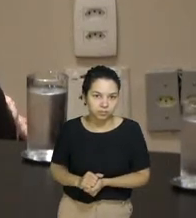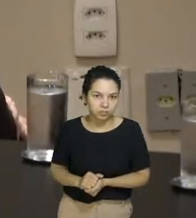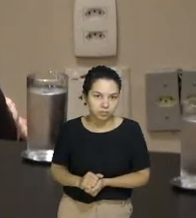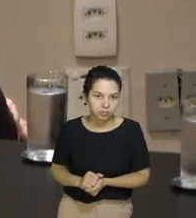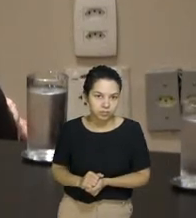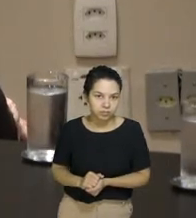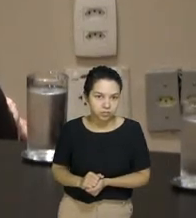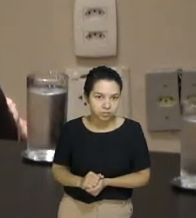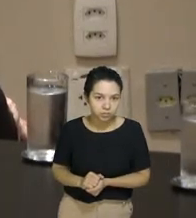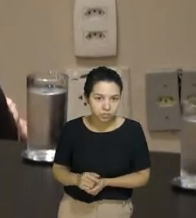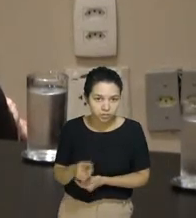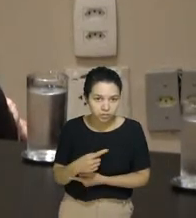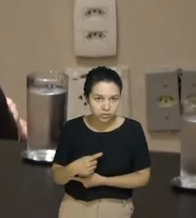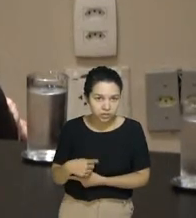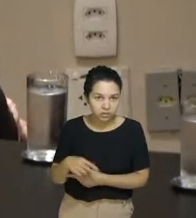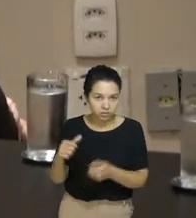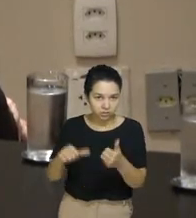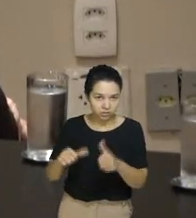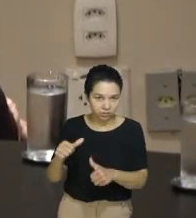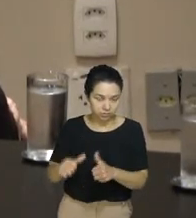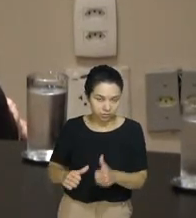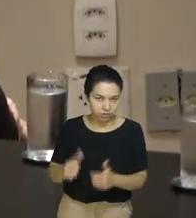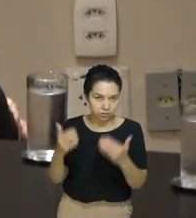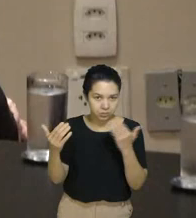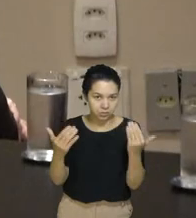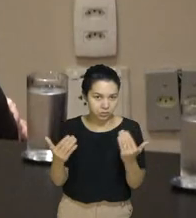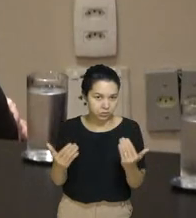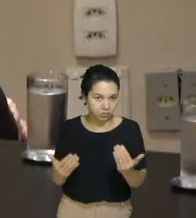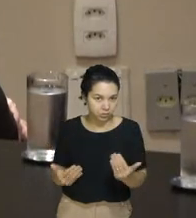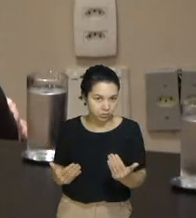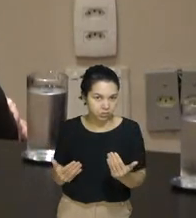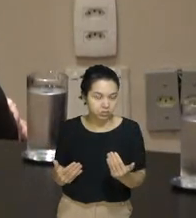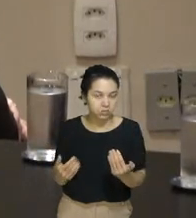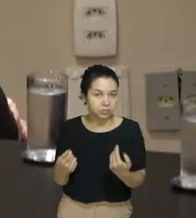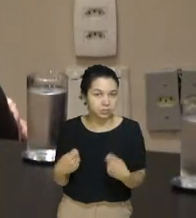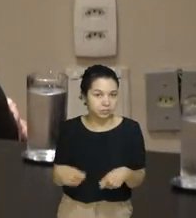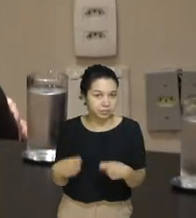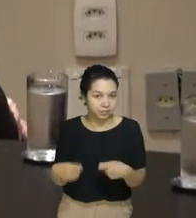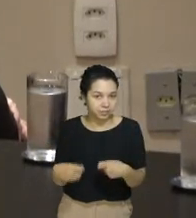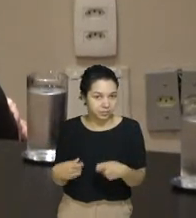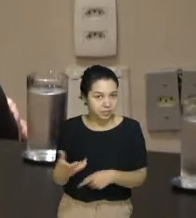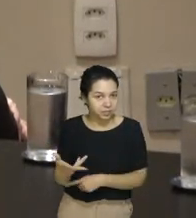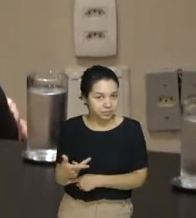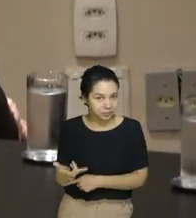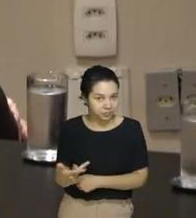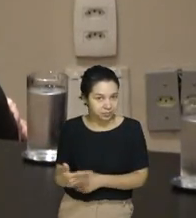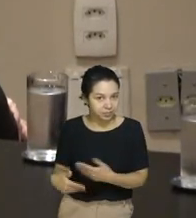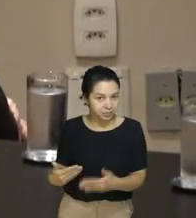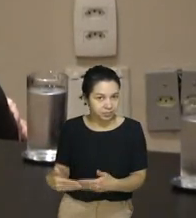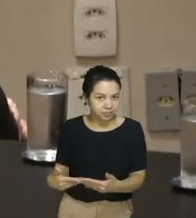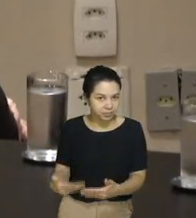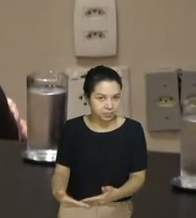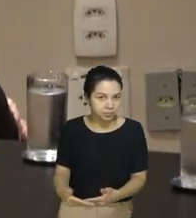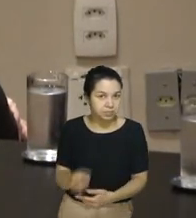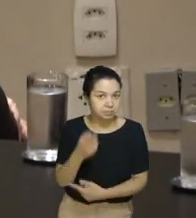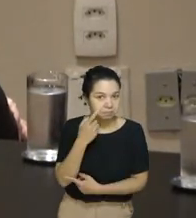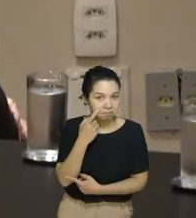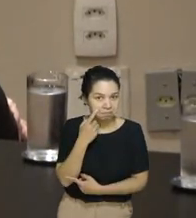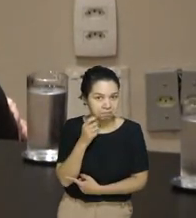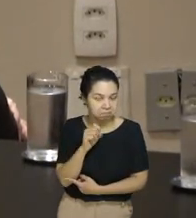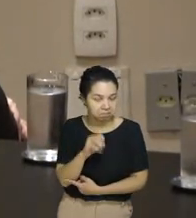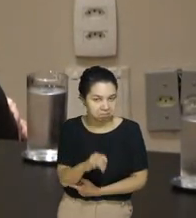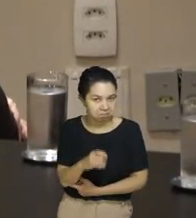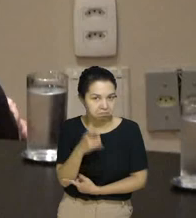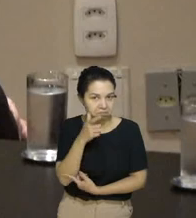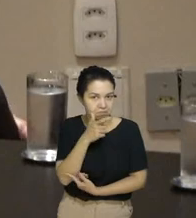gente refez o nosso protocolo pela necessidade de agilidade no processo, para ver se a gente consegue fazer com